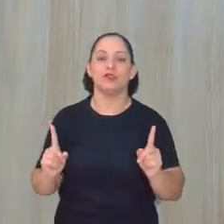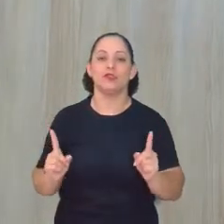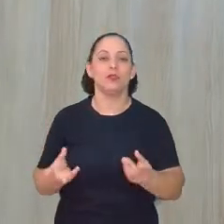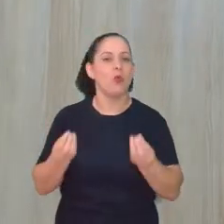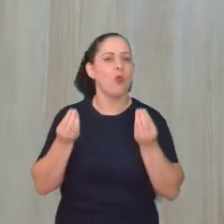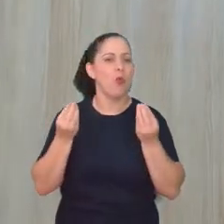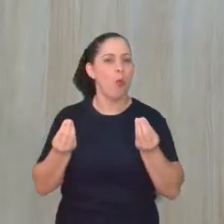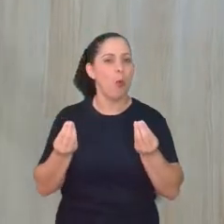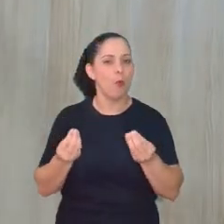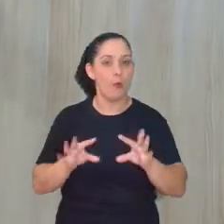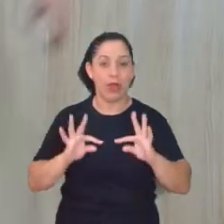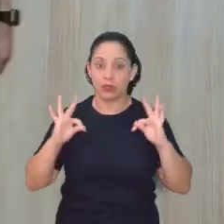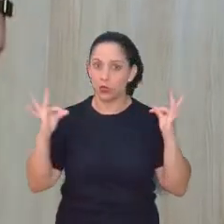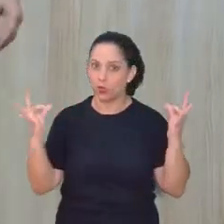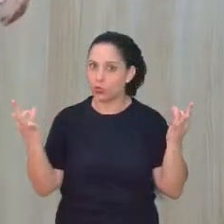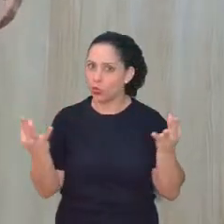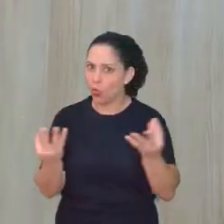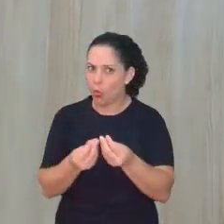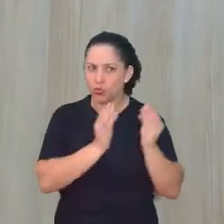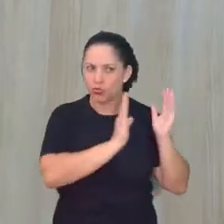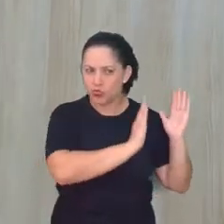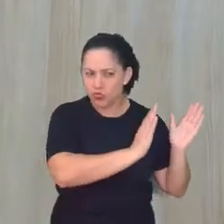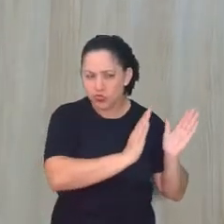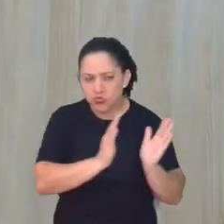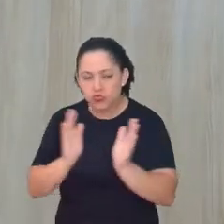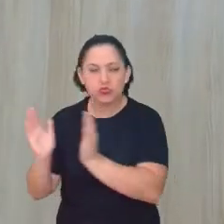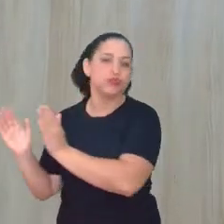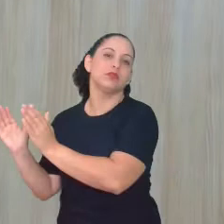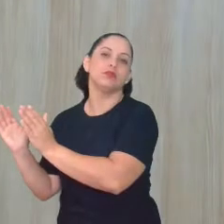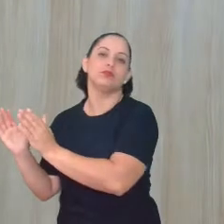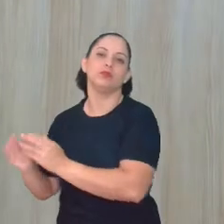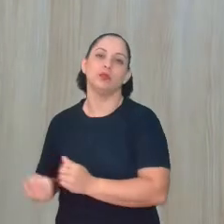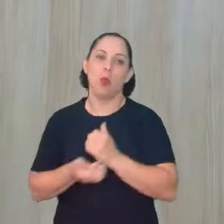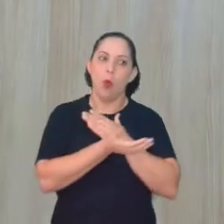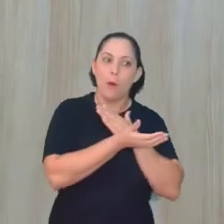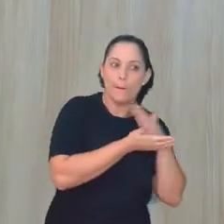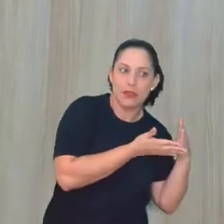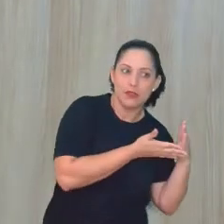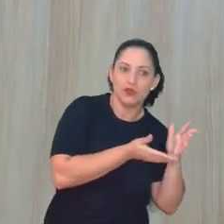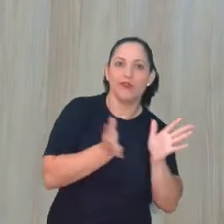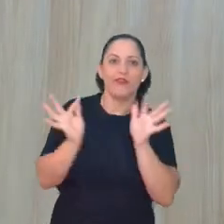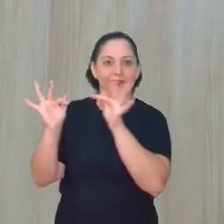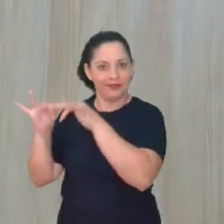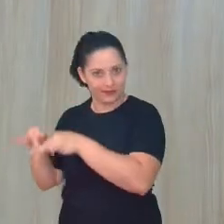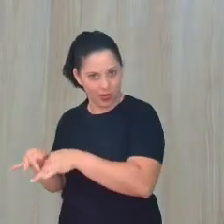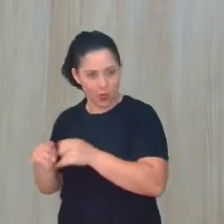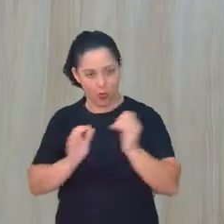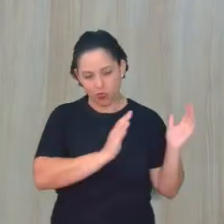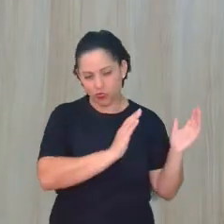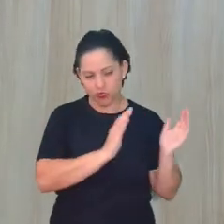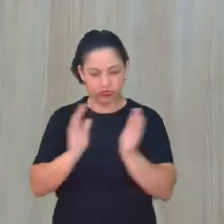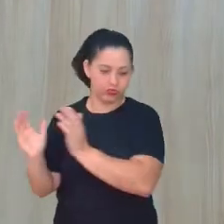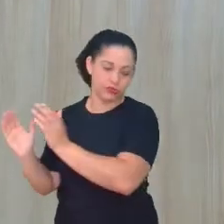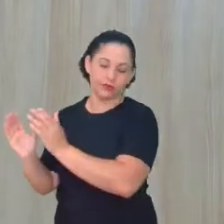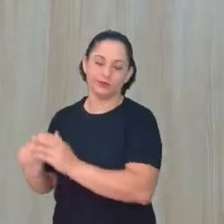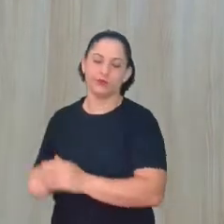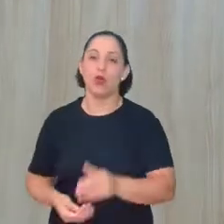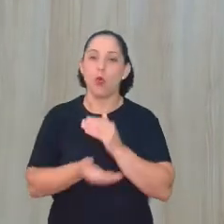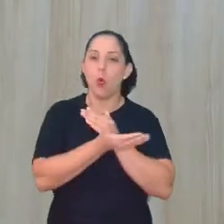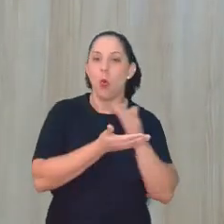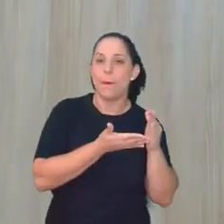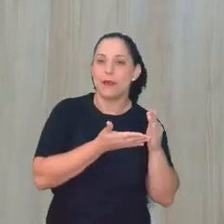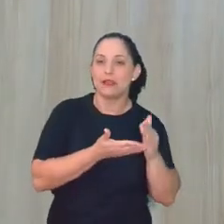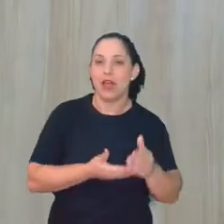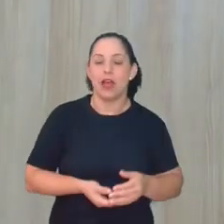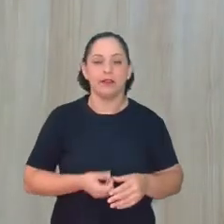para todas as razões. Comum, né? Certo? Do jeito que você começou, você tem que continuar. Então, se eu começasse aqui